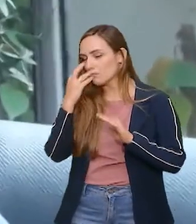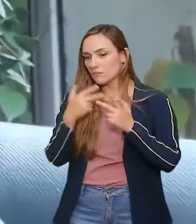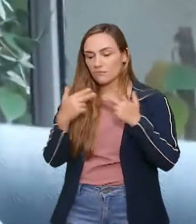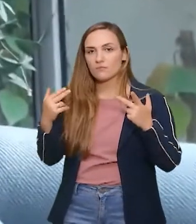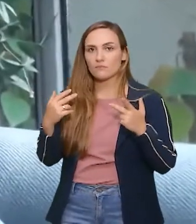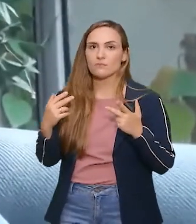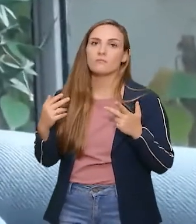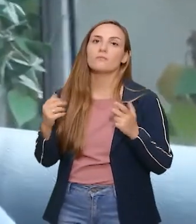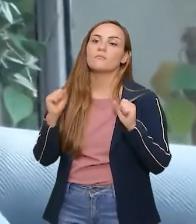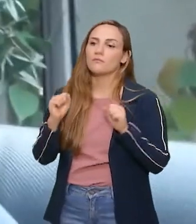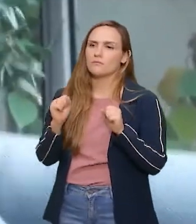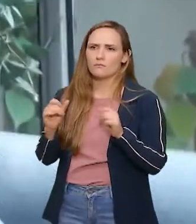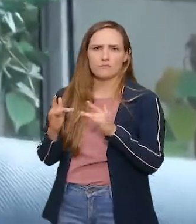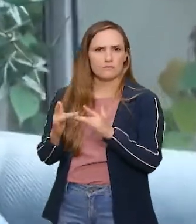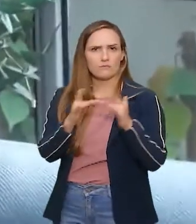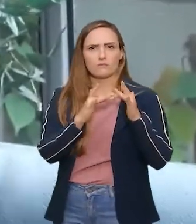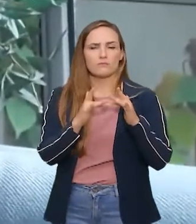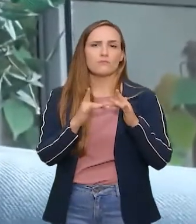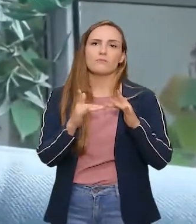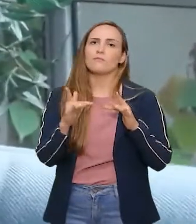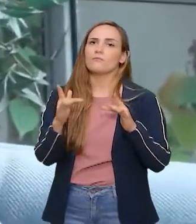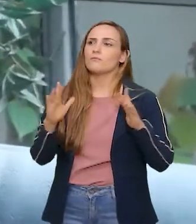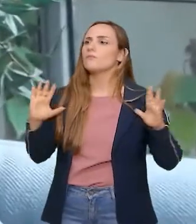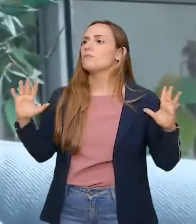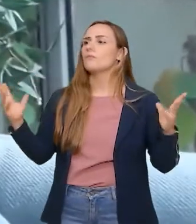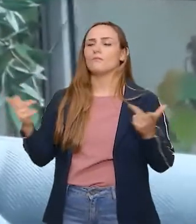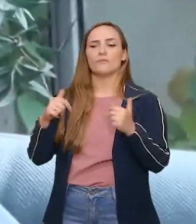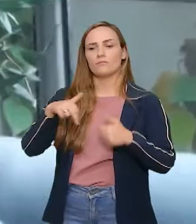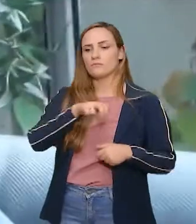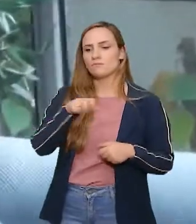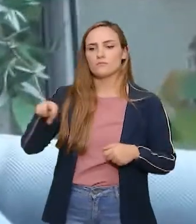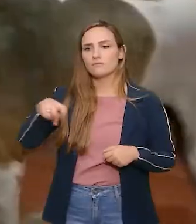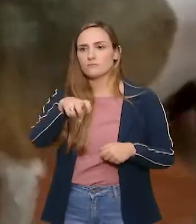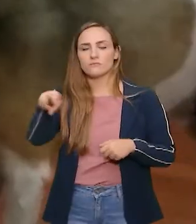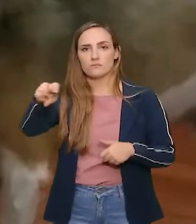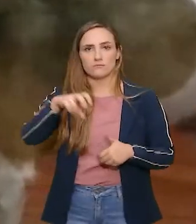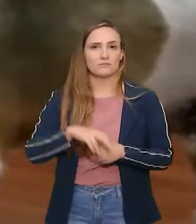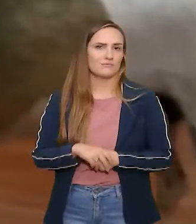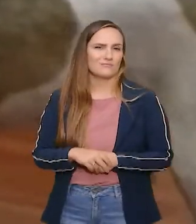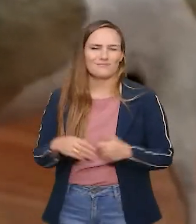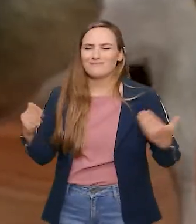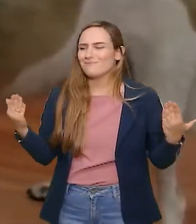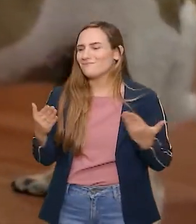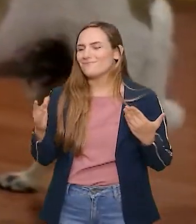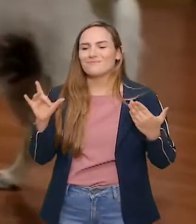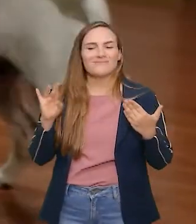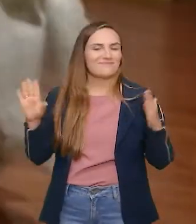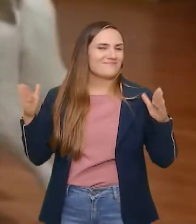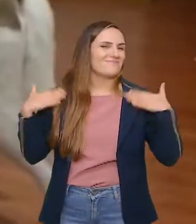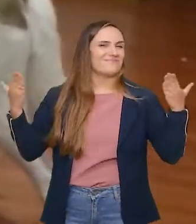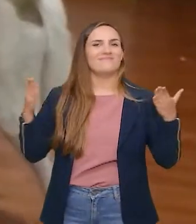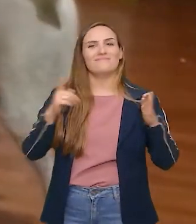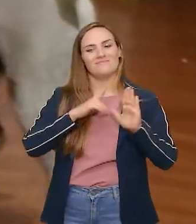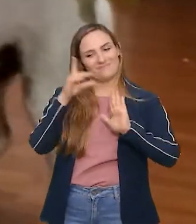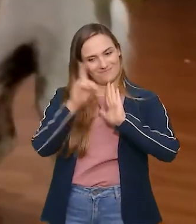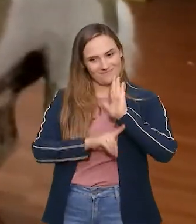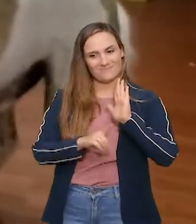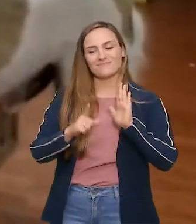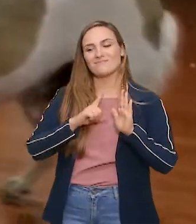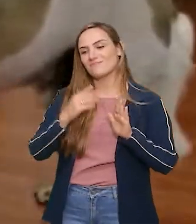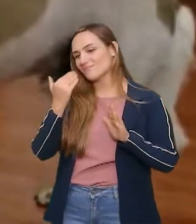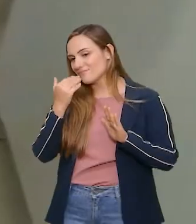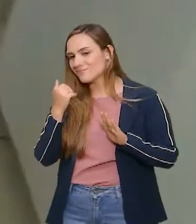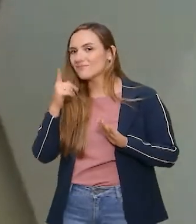animal comunitário a continuar frequentando as áreas de uso comum do prédio. Hoje dá para dizer que é só alegria,